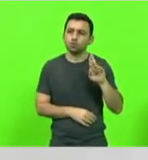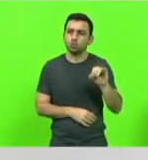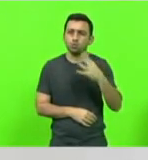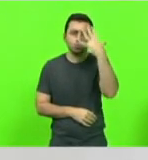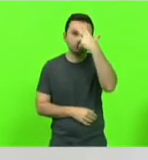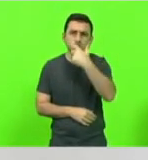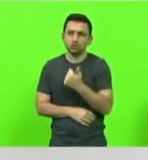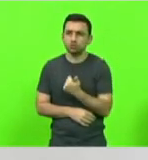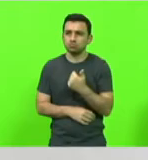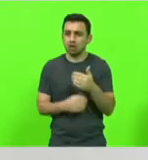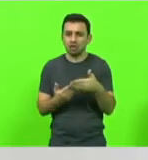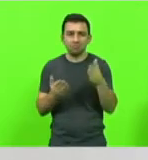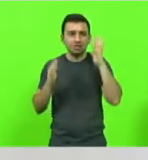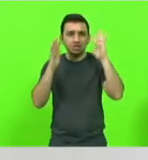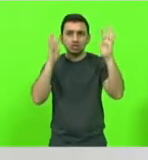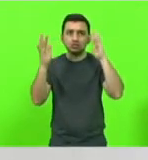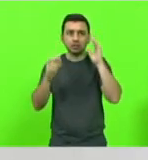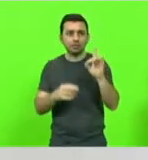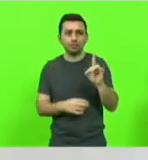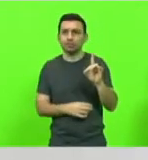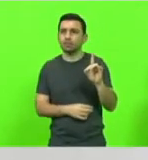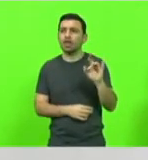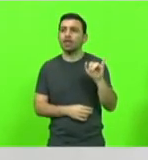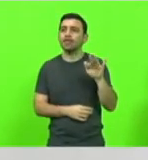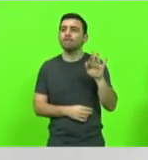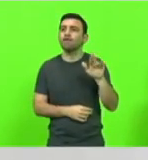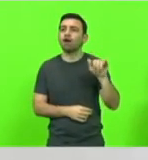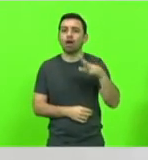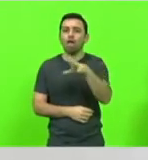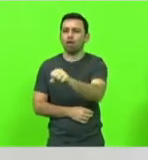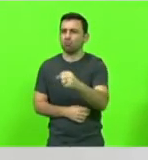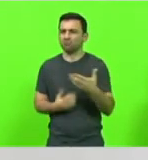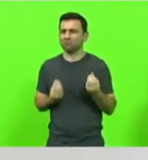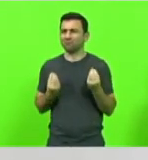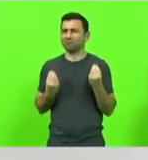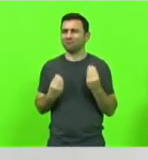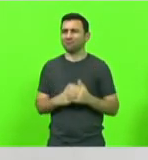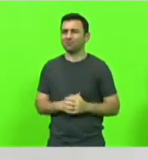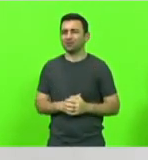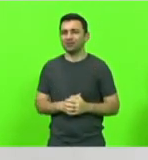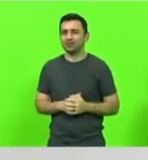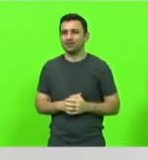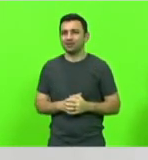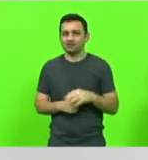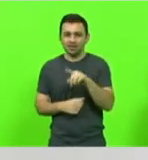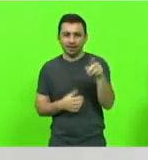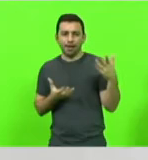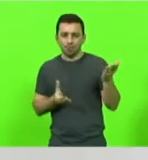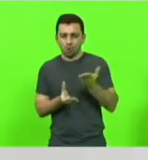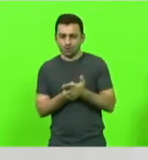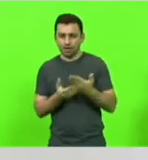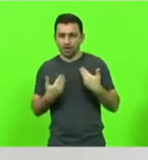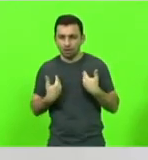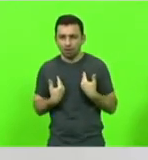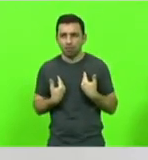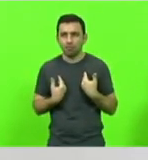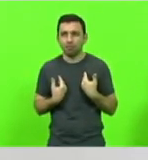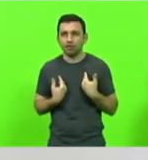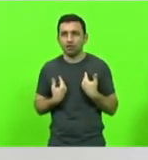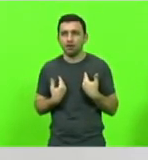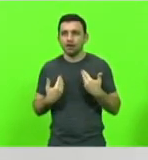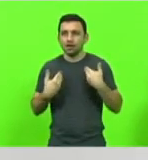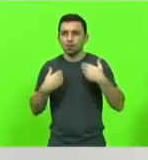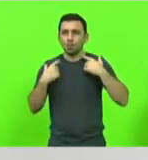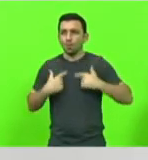ninguém imaginava que o DEINFRA ia lá para roubar. Ei, não adianta me querer me processar não, que eu tenho